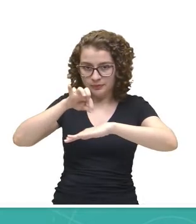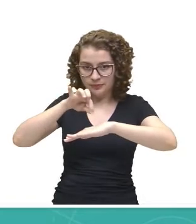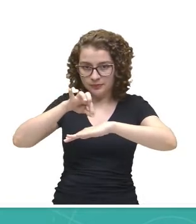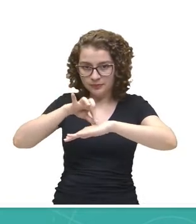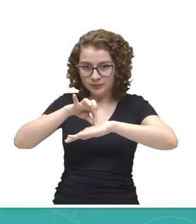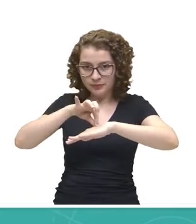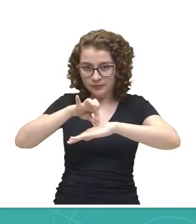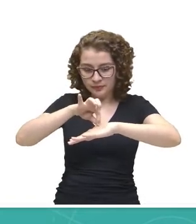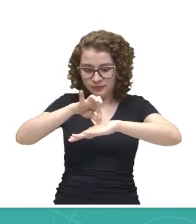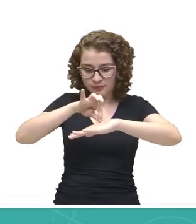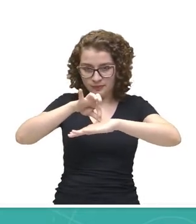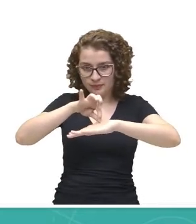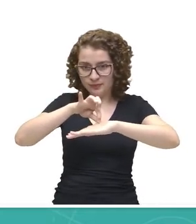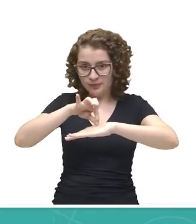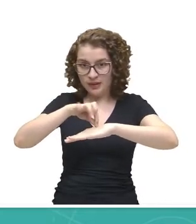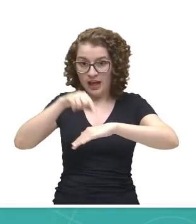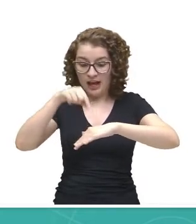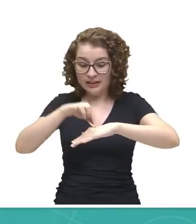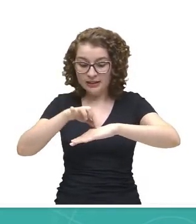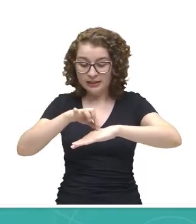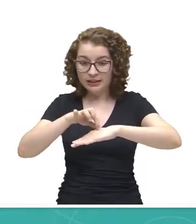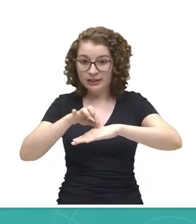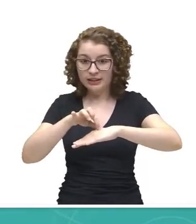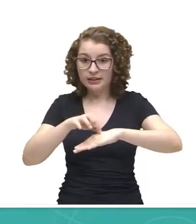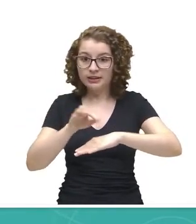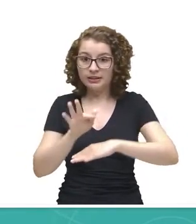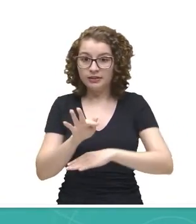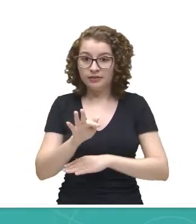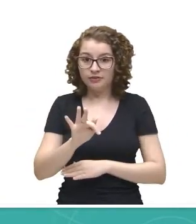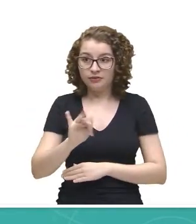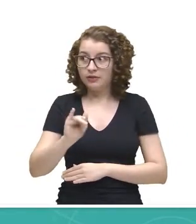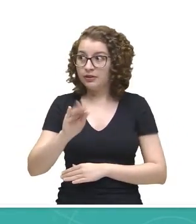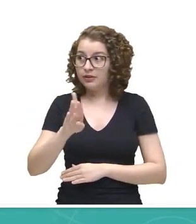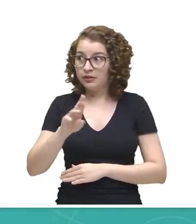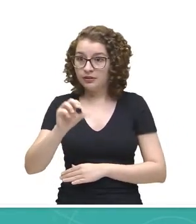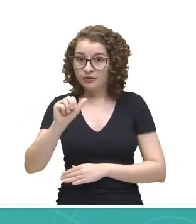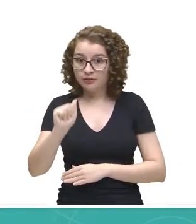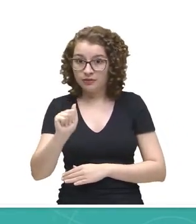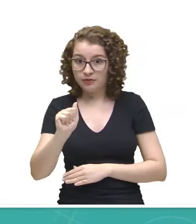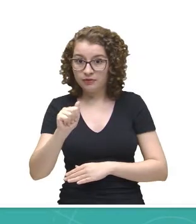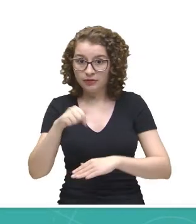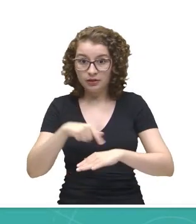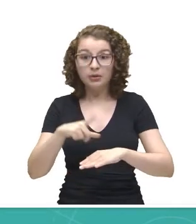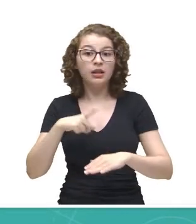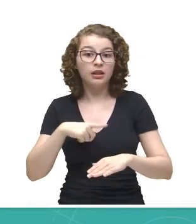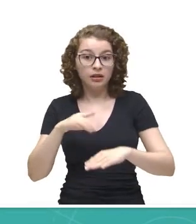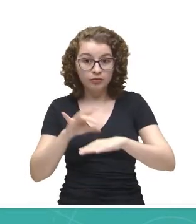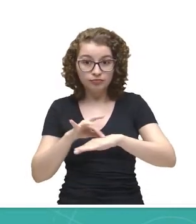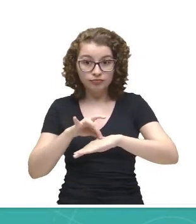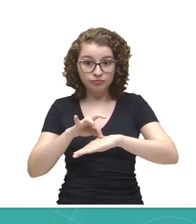mão. São essas fibras que rapidamente devolvem à pele a forma original.